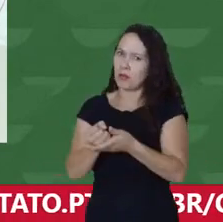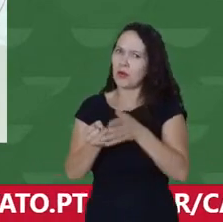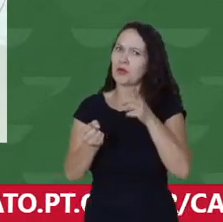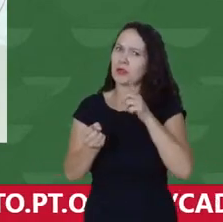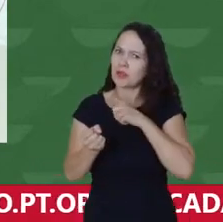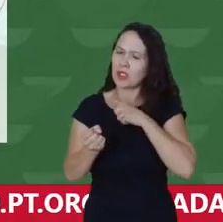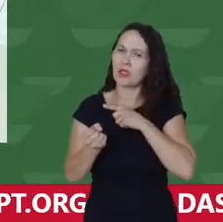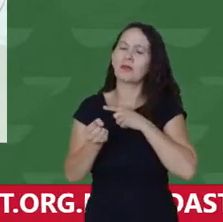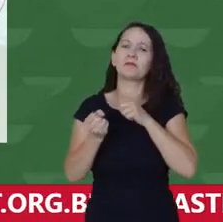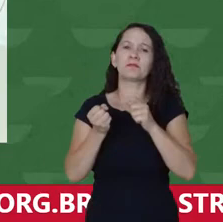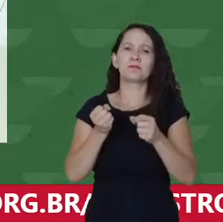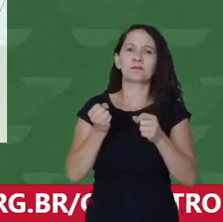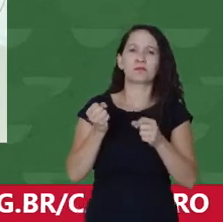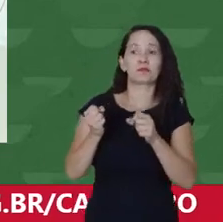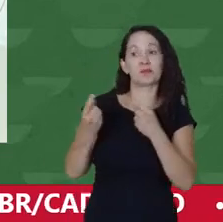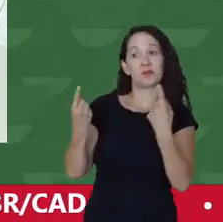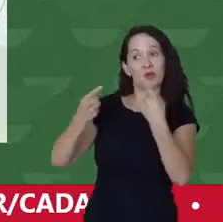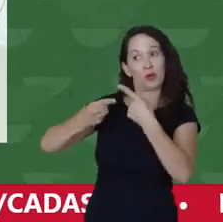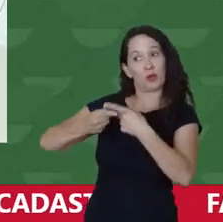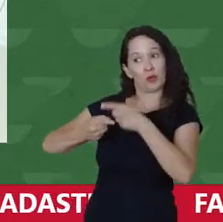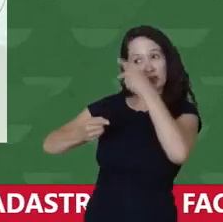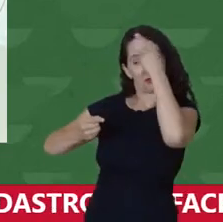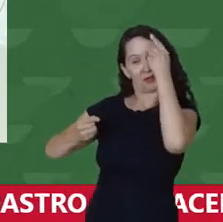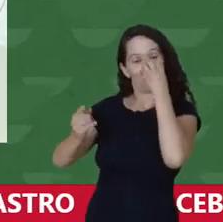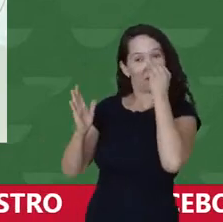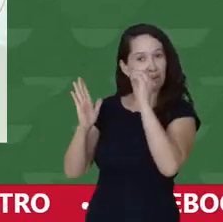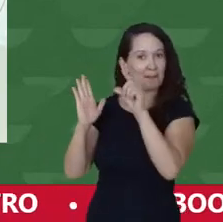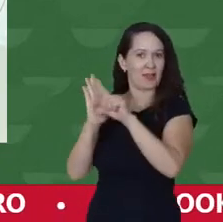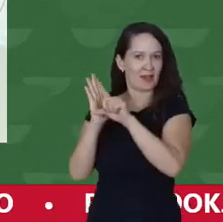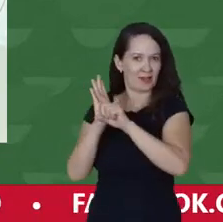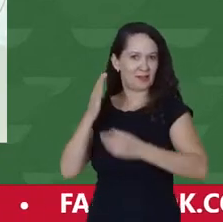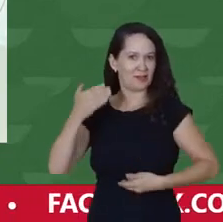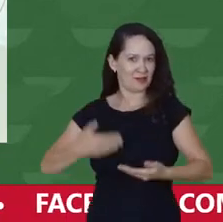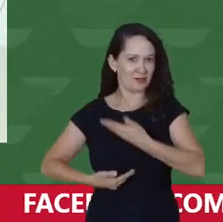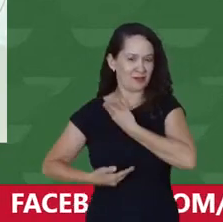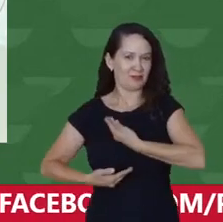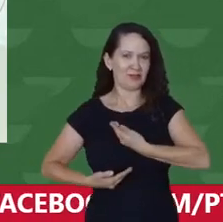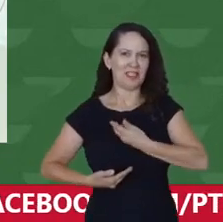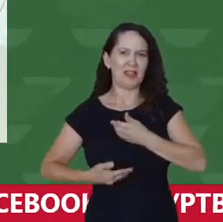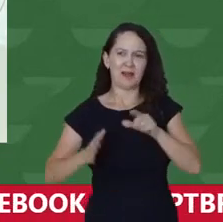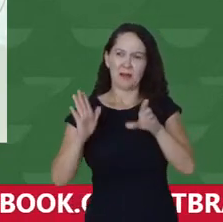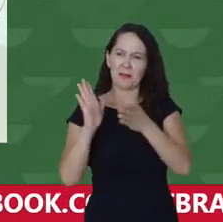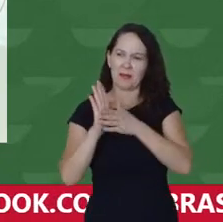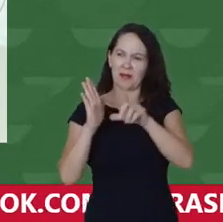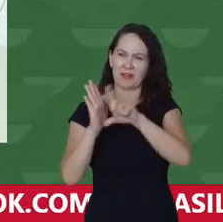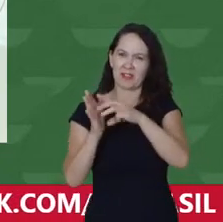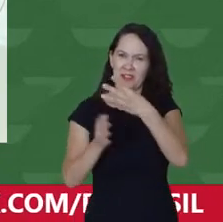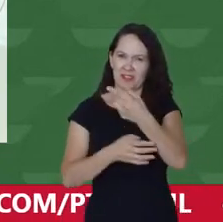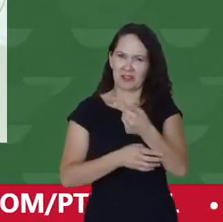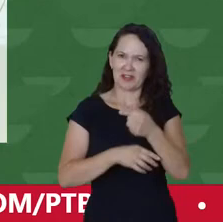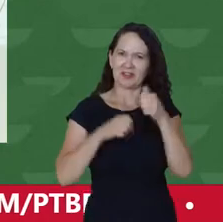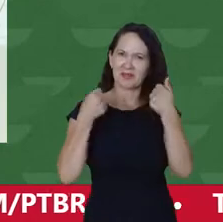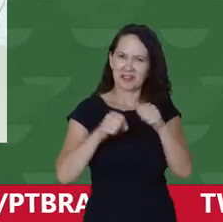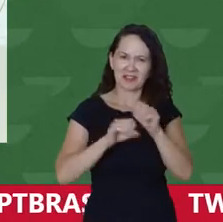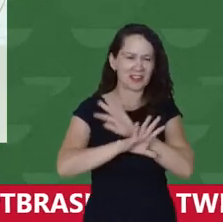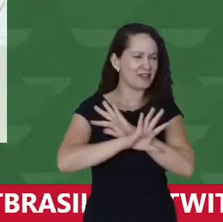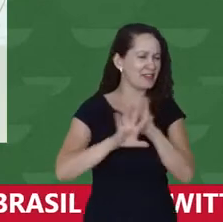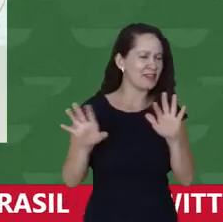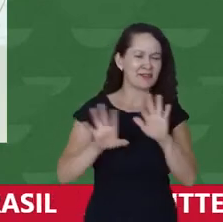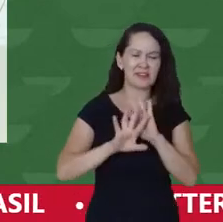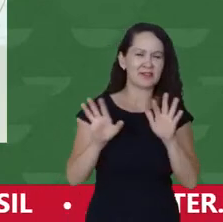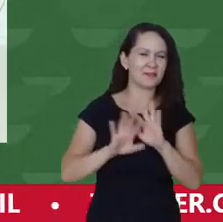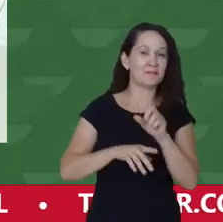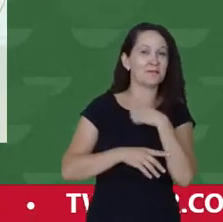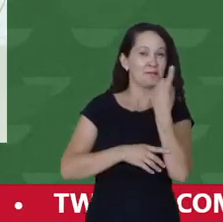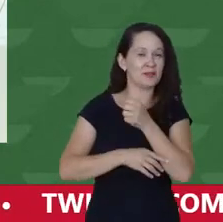mecanismos para punir quem comete ilegalidades. Não precisa de uma PEC como essa, que nem deveria estar sendo discutida nesse momento, porque nós